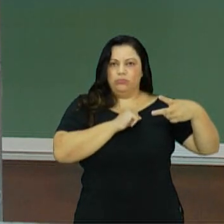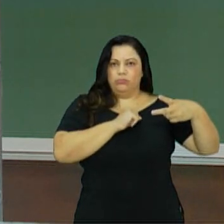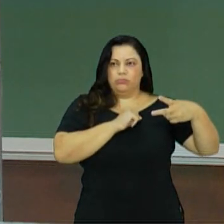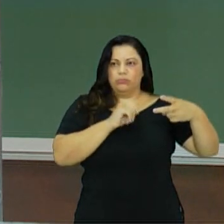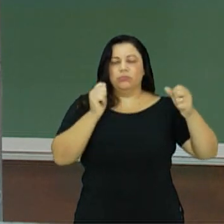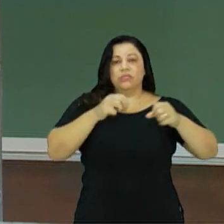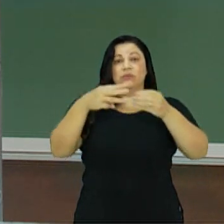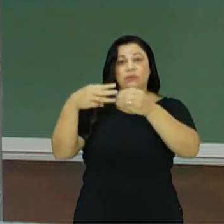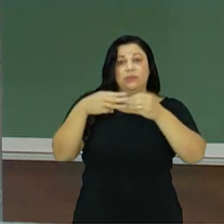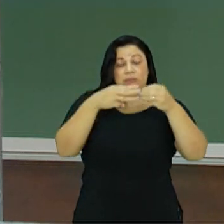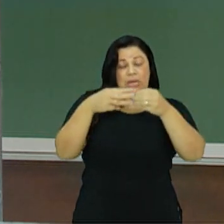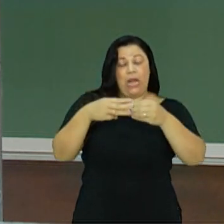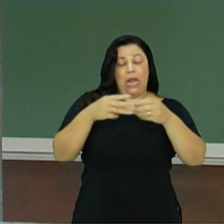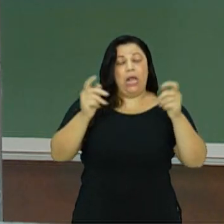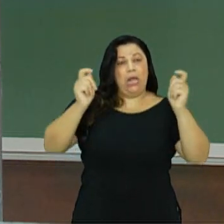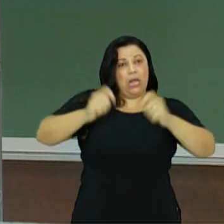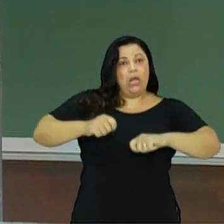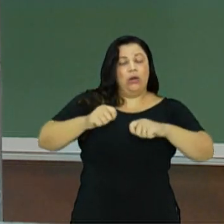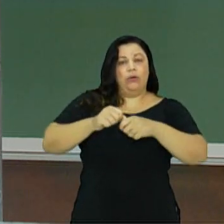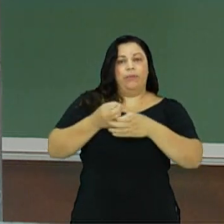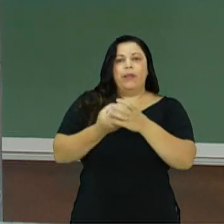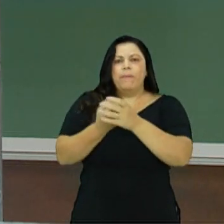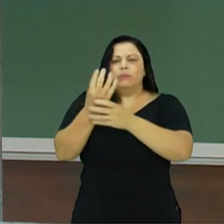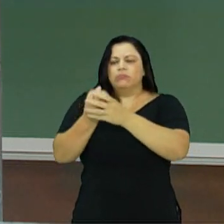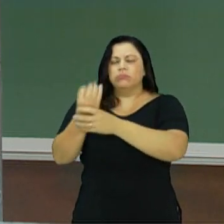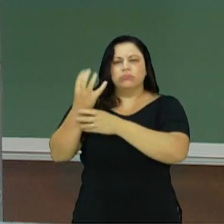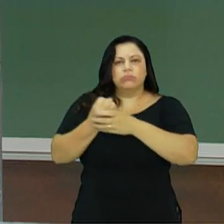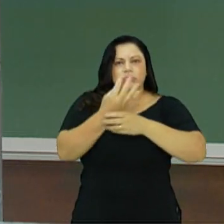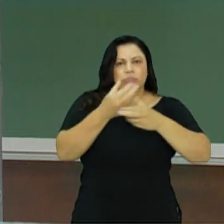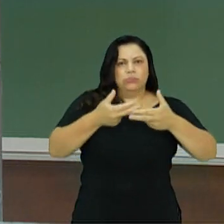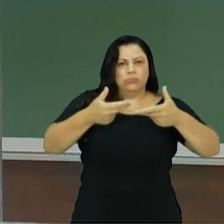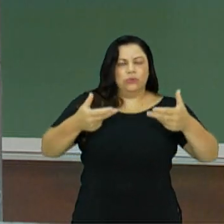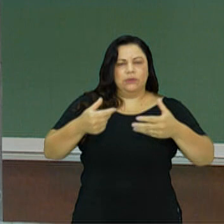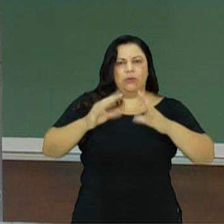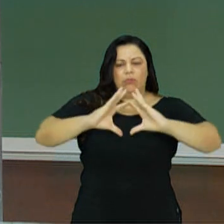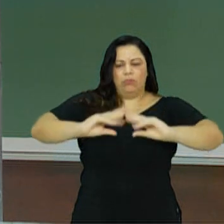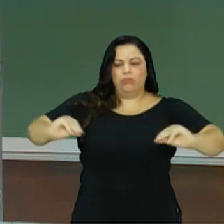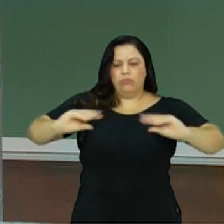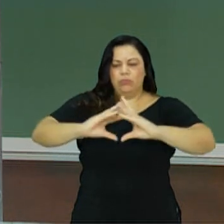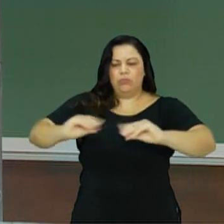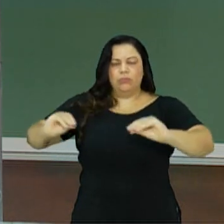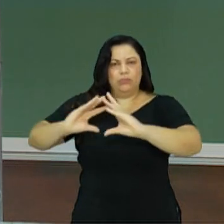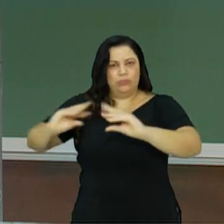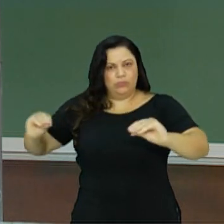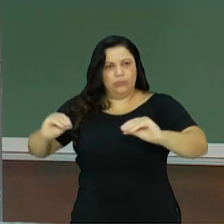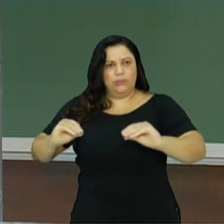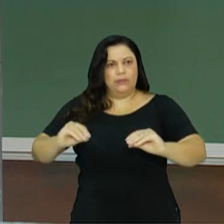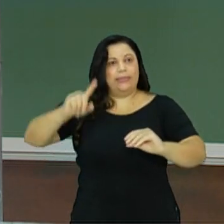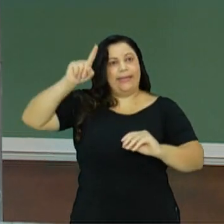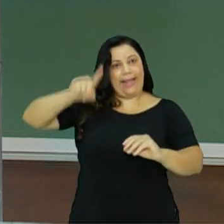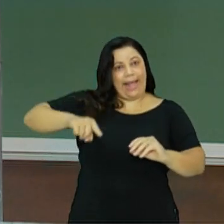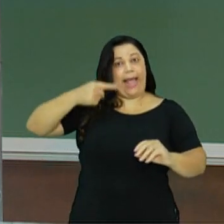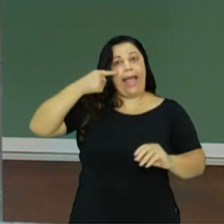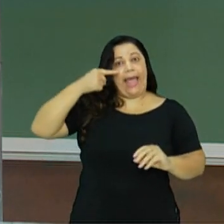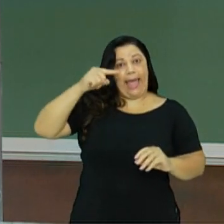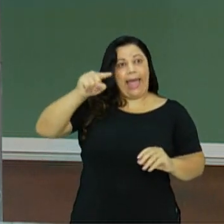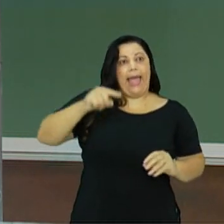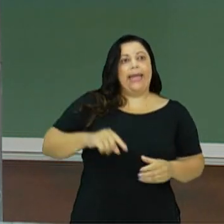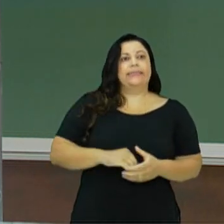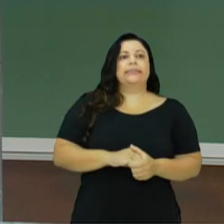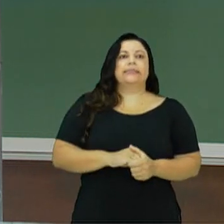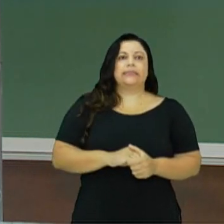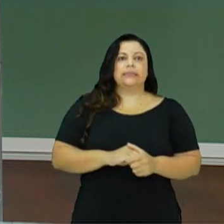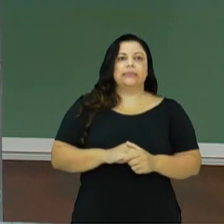células responsáveis, respectivamente, pela produção e depois pela degradação de componentes da matriz óssea. Vai ser essa, tá, gente?